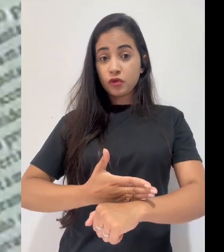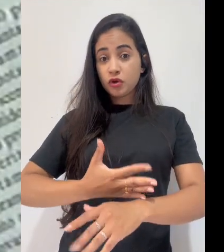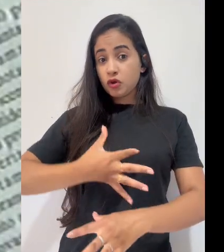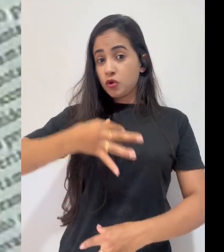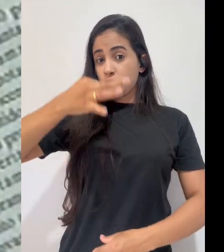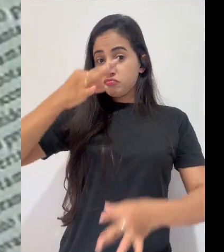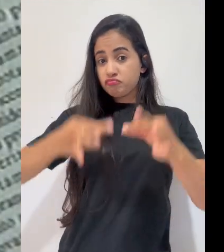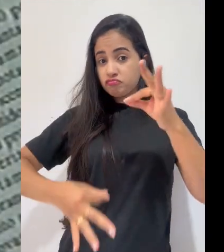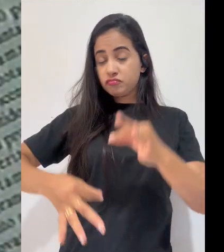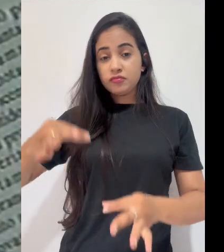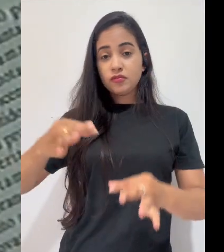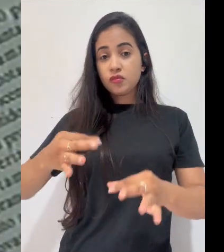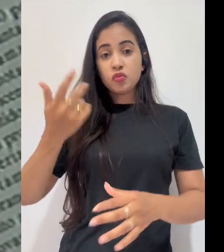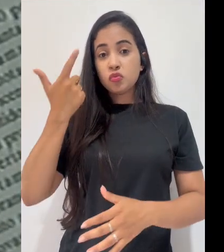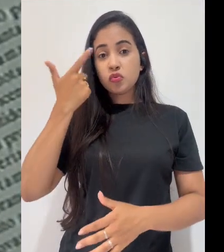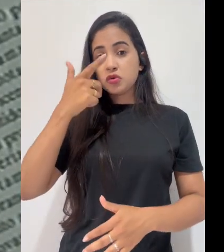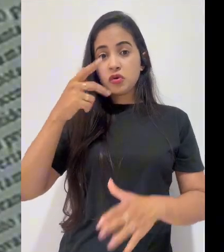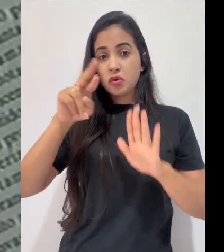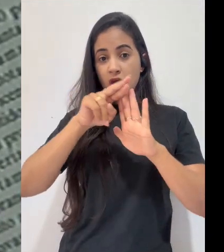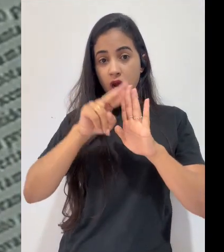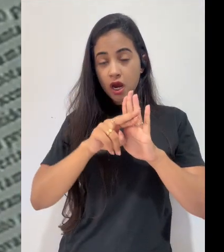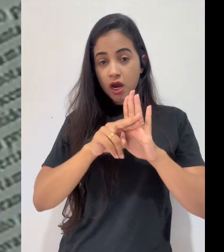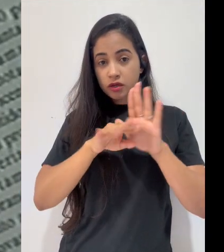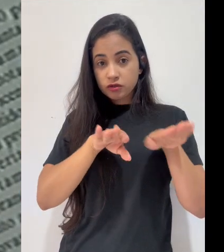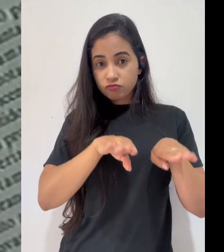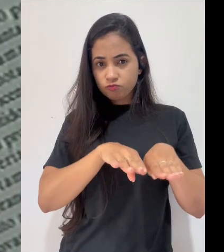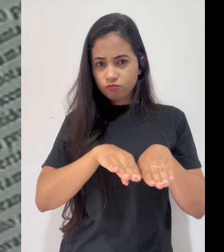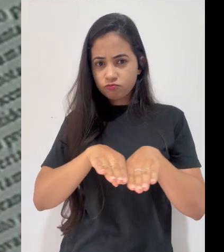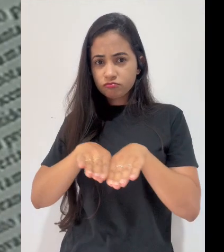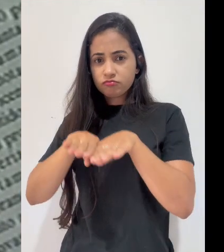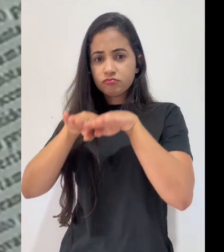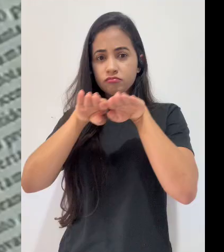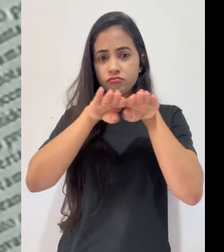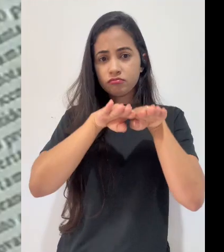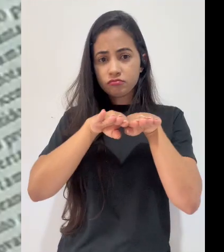não conseguiu tornar regra o que ainda são casos de exceção.